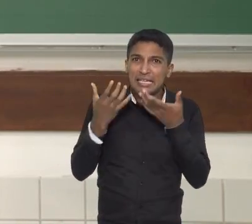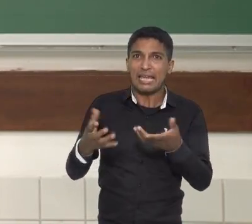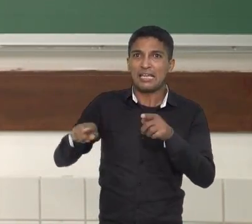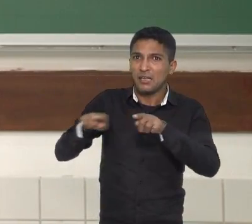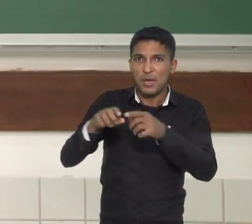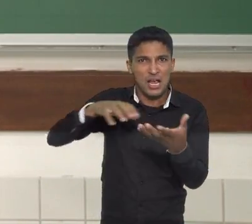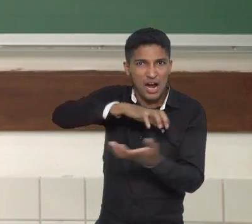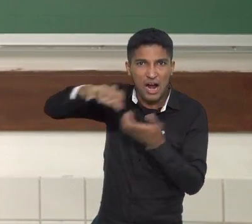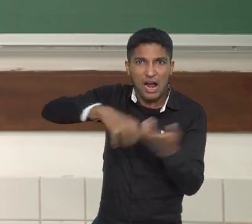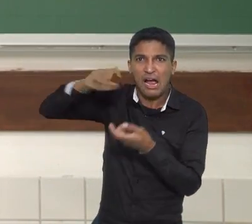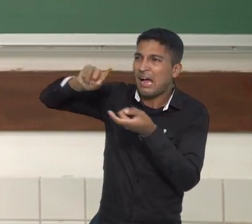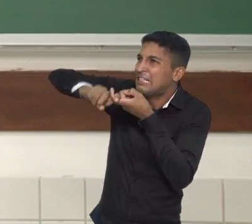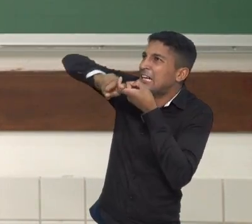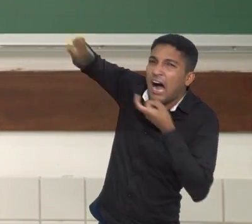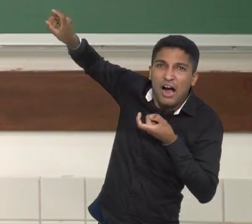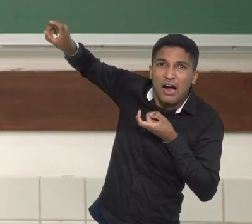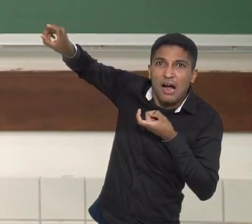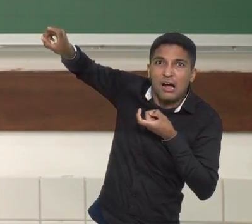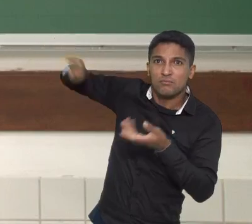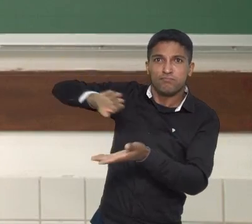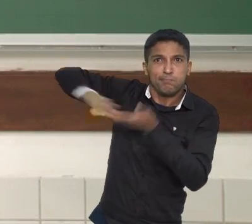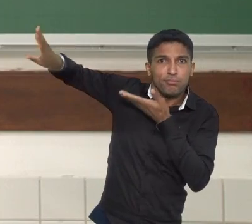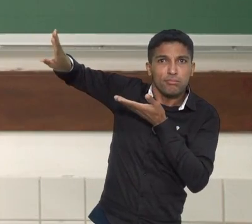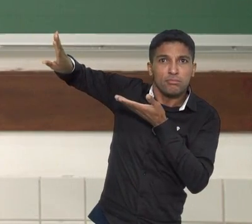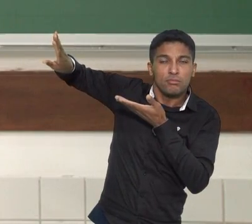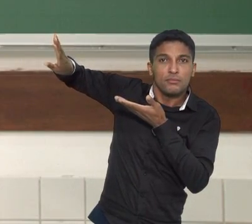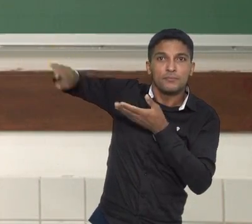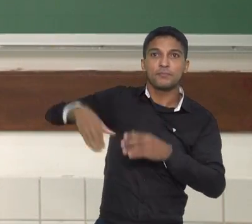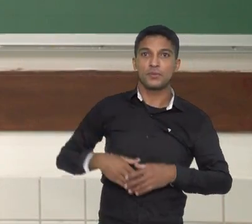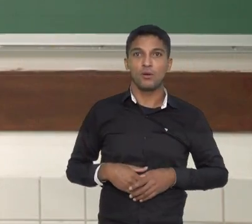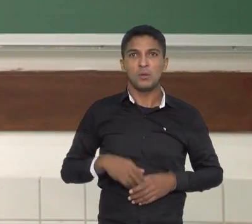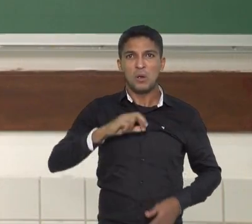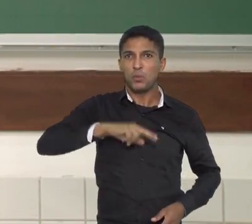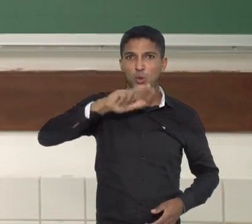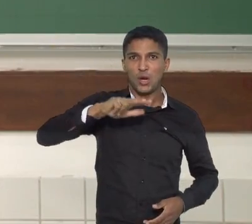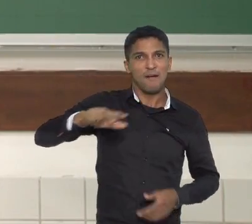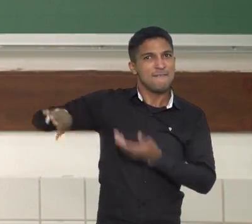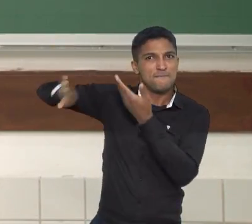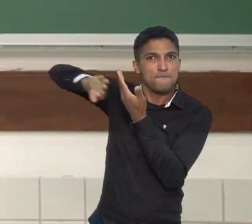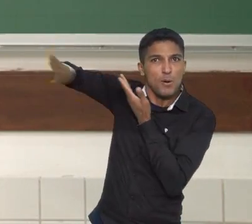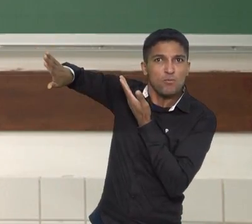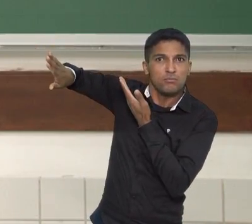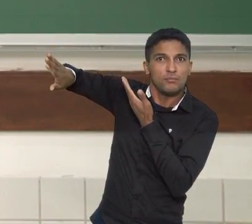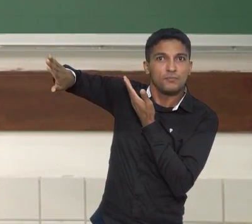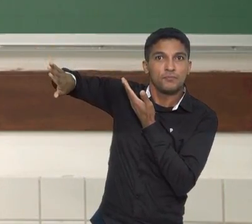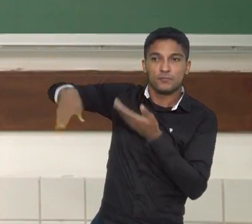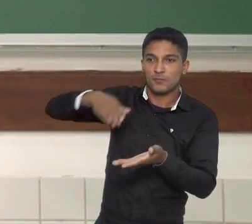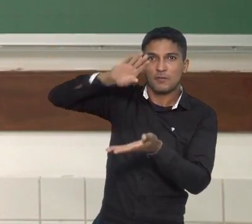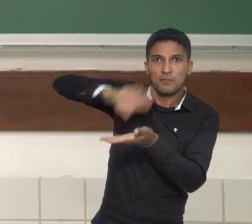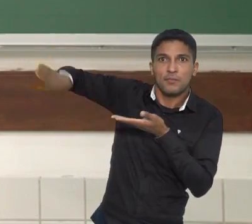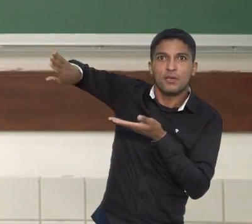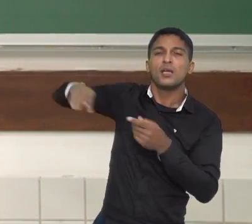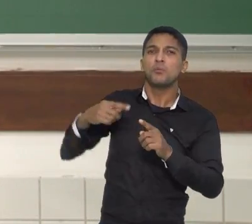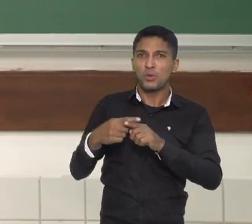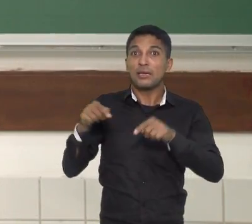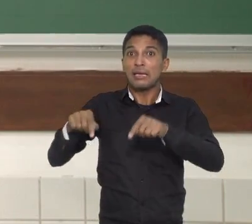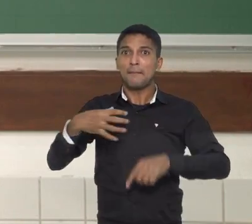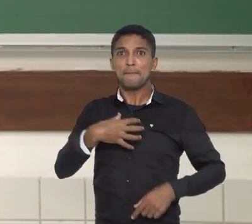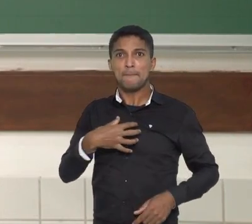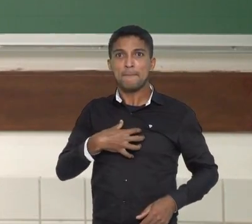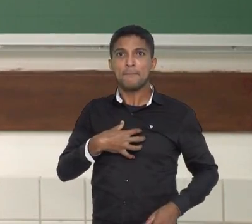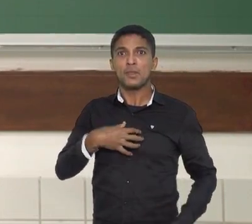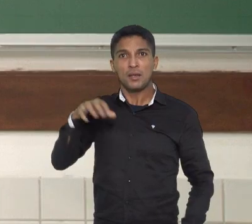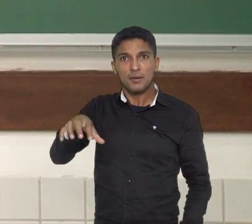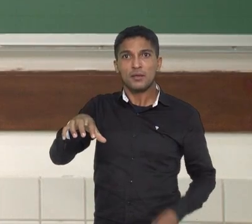E essa separação de Portugal partia também dessa questão dos pesados impostos que